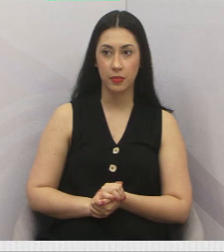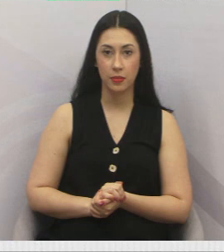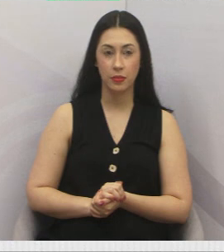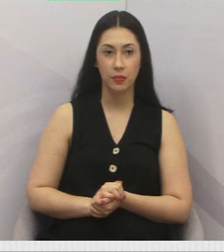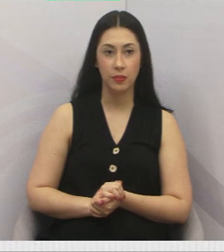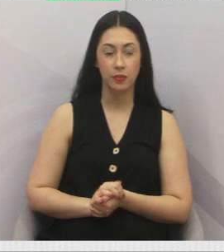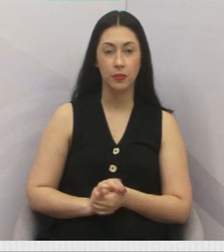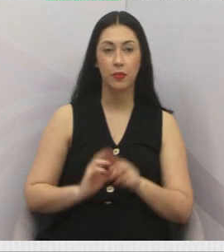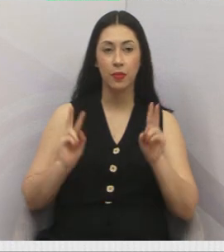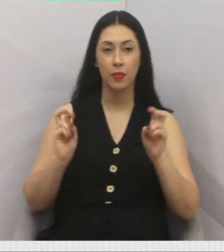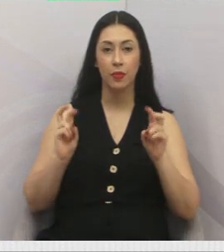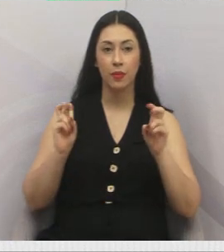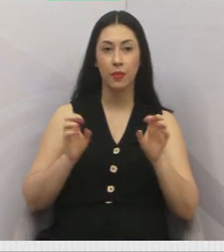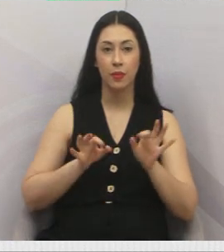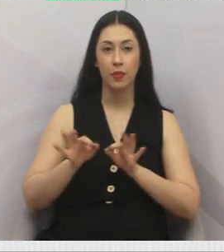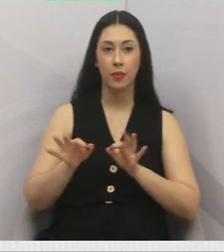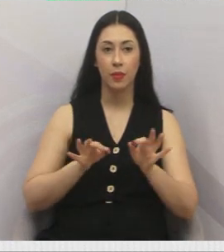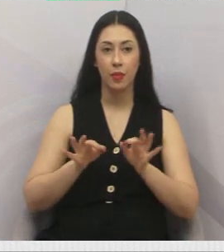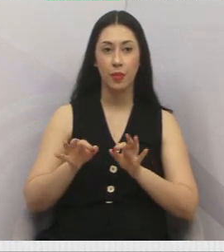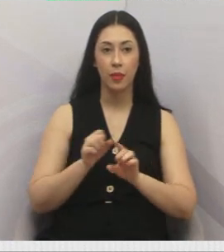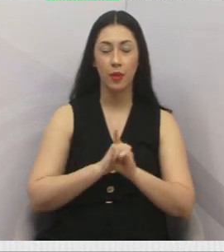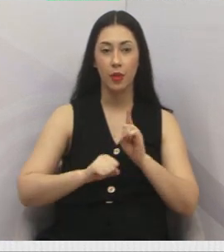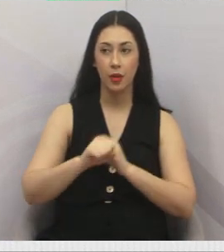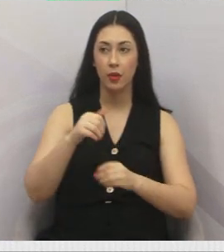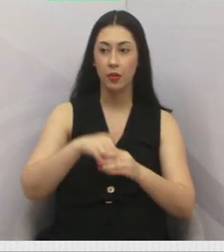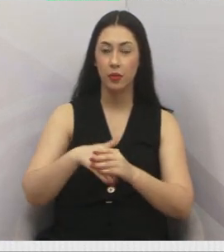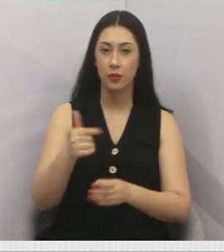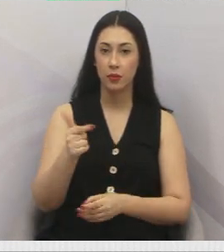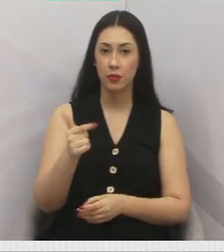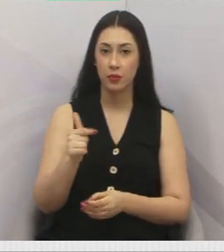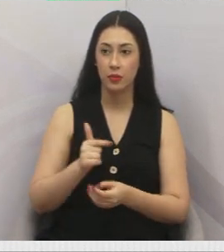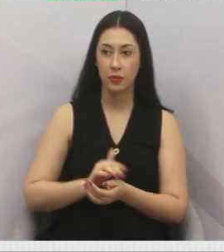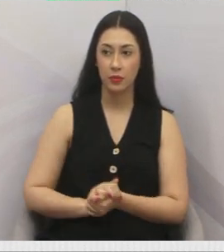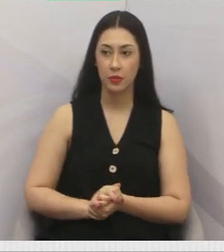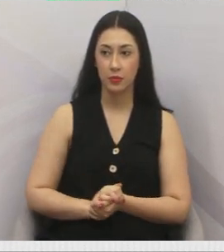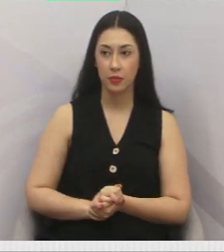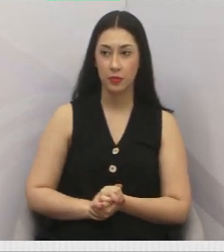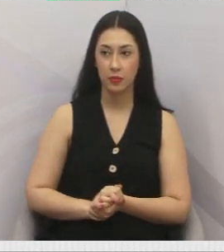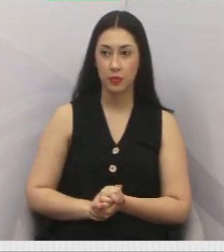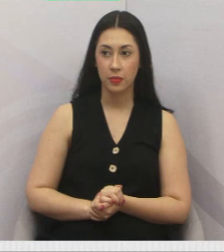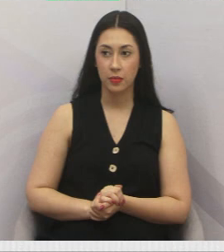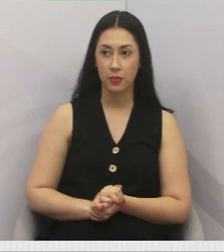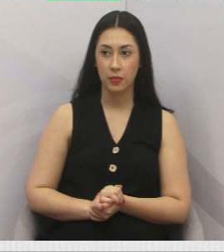branco. Segmento Organização da Sociedade Civil, voto em branco. Próximo voto.